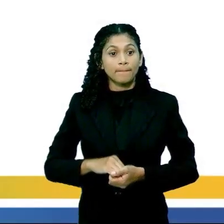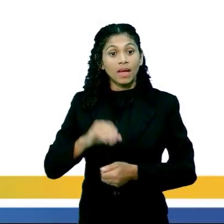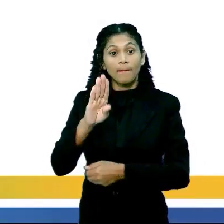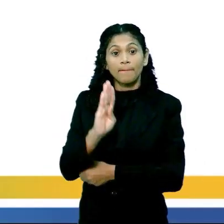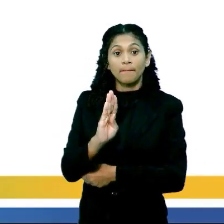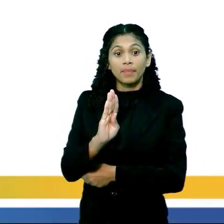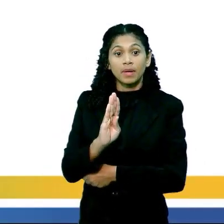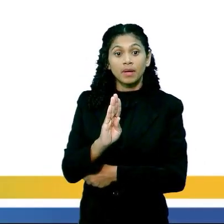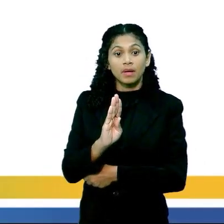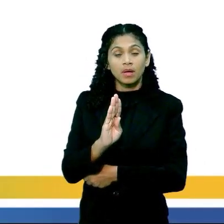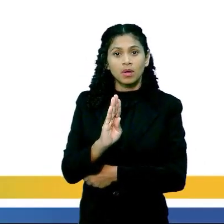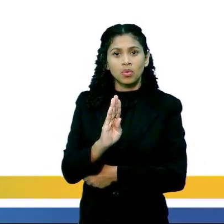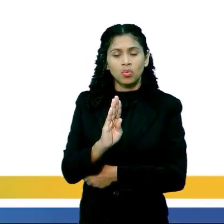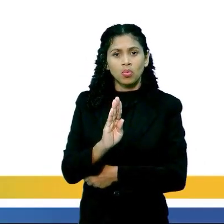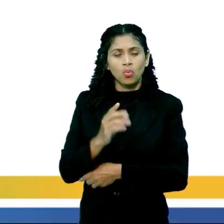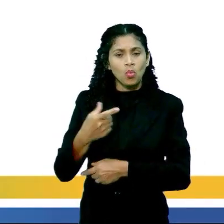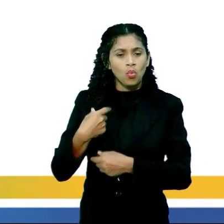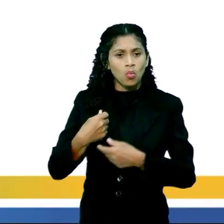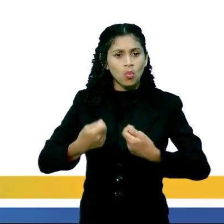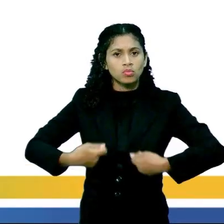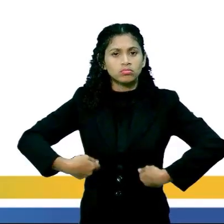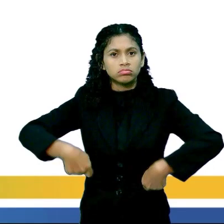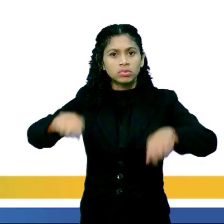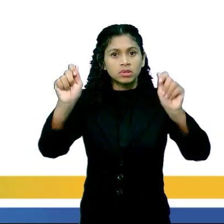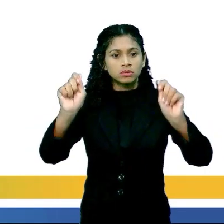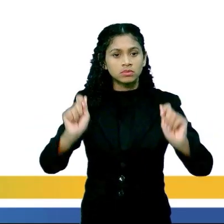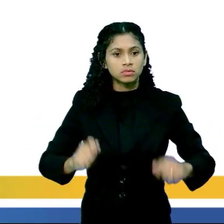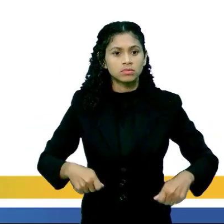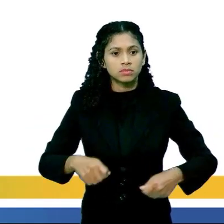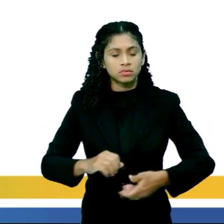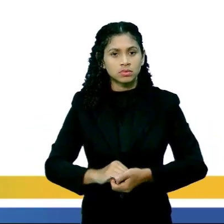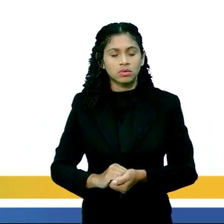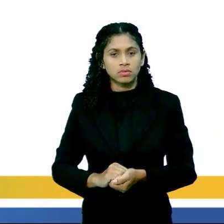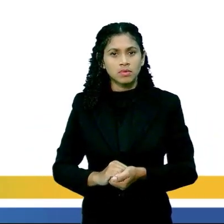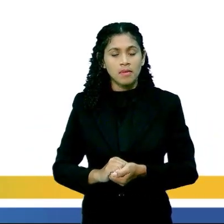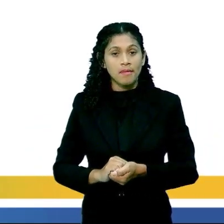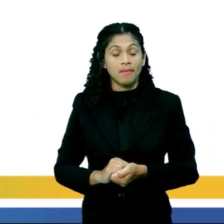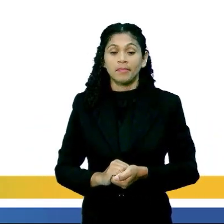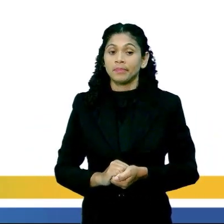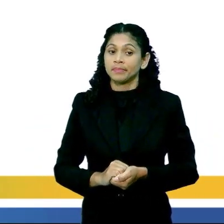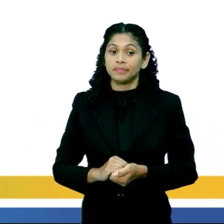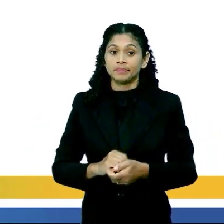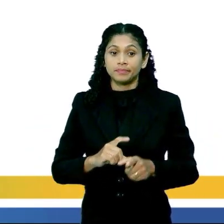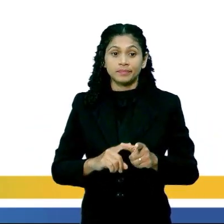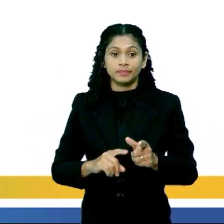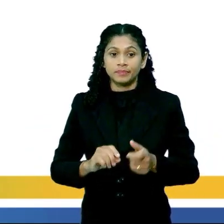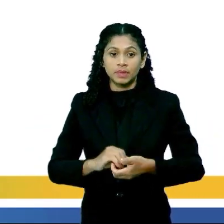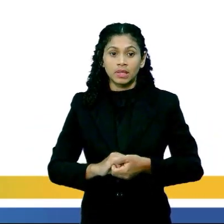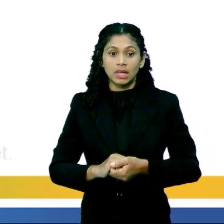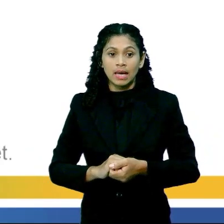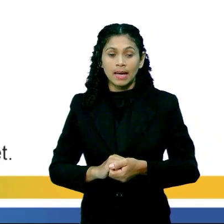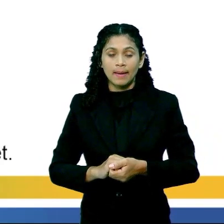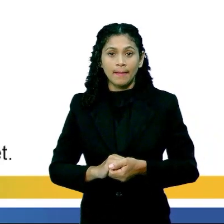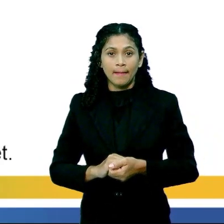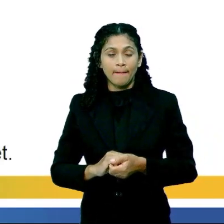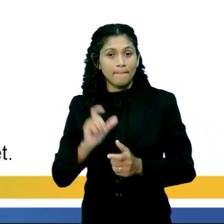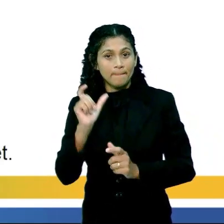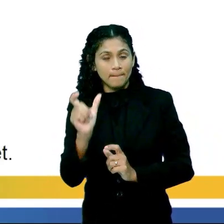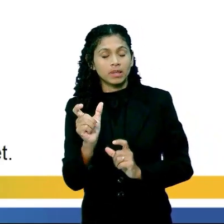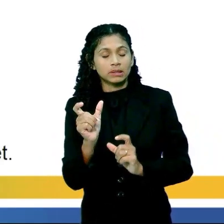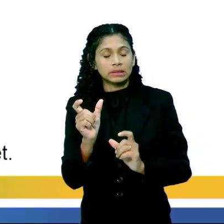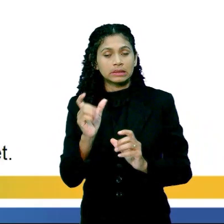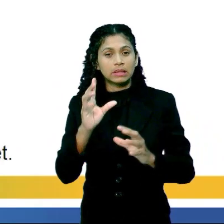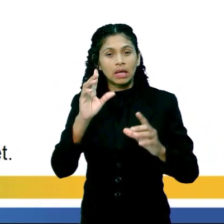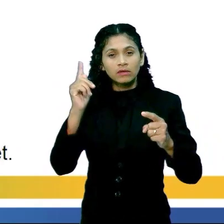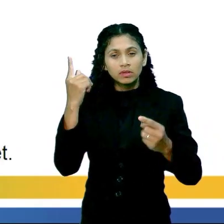lápide. E o livro? Não, o livro ele não usa para pintar. Galera, a única palavra que se encaixa é tela de pintura, com certeza. E se você voltar aqui no texto,